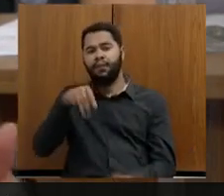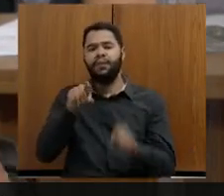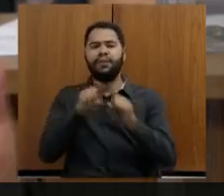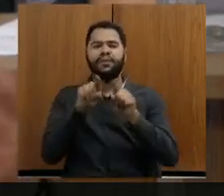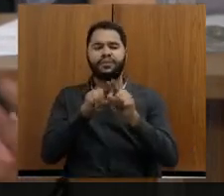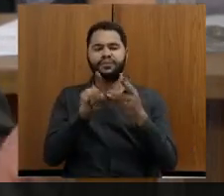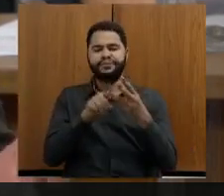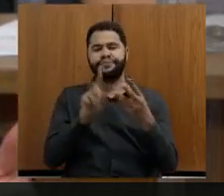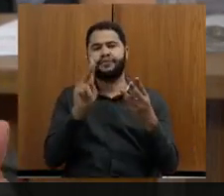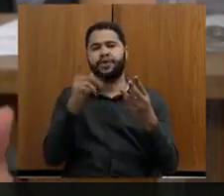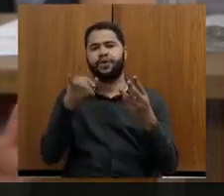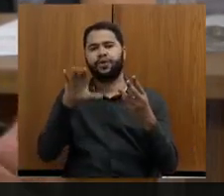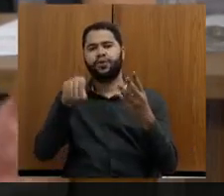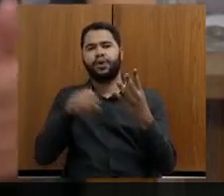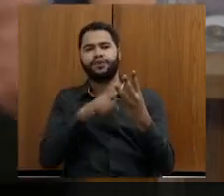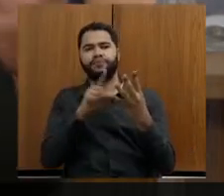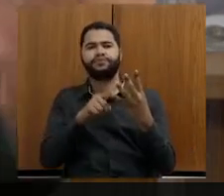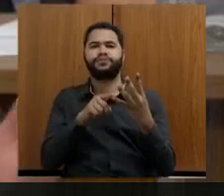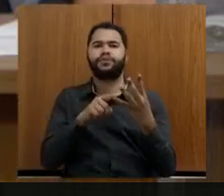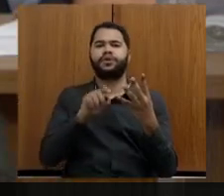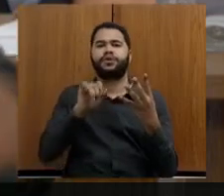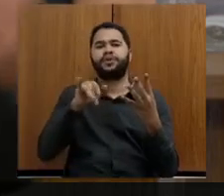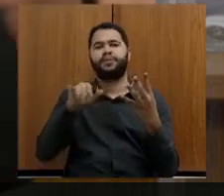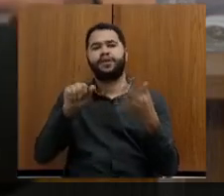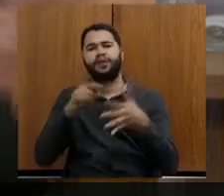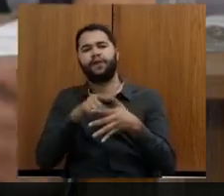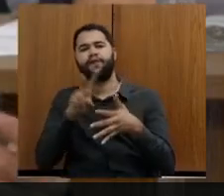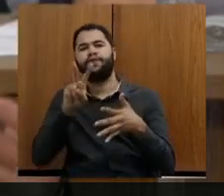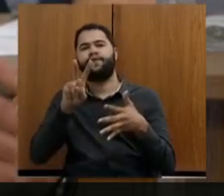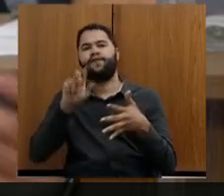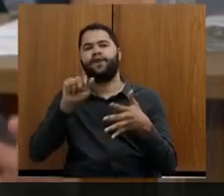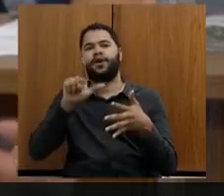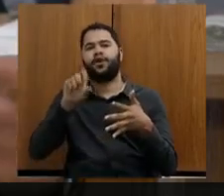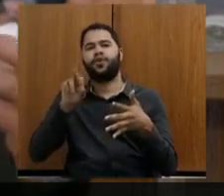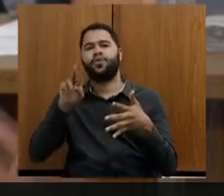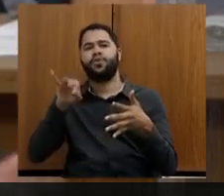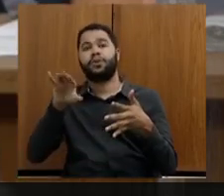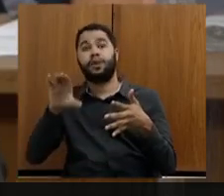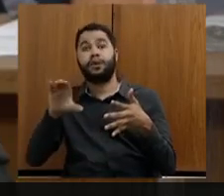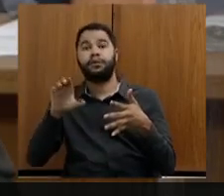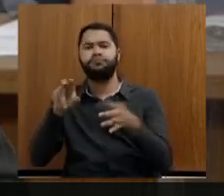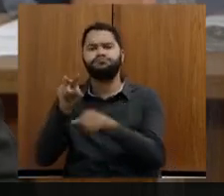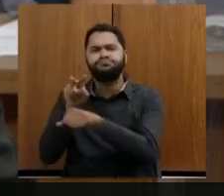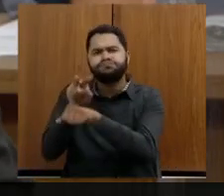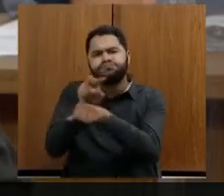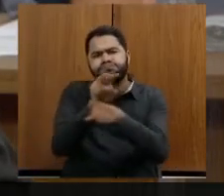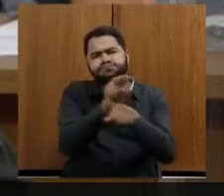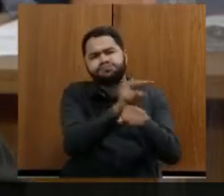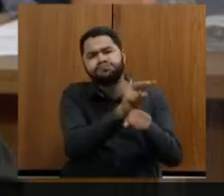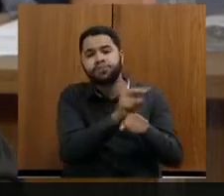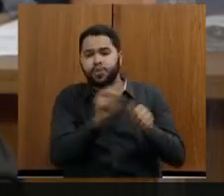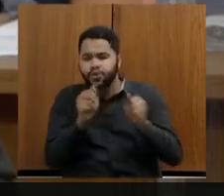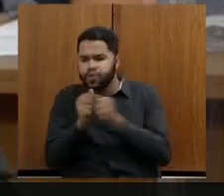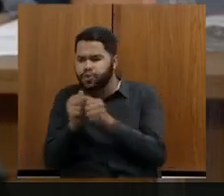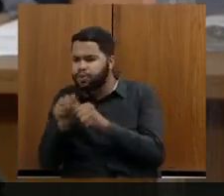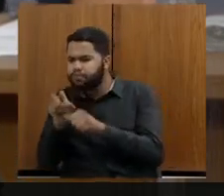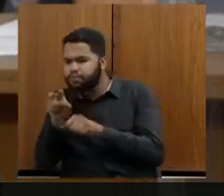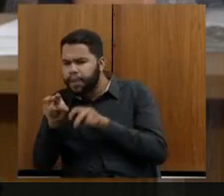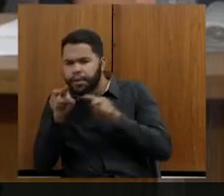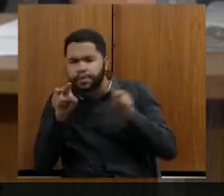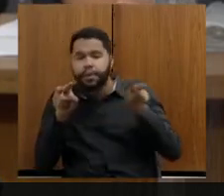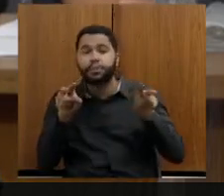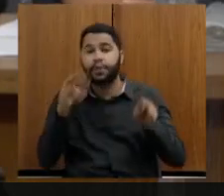Herculano da acelor mittal da m com dá valor aqui então nós fizemos fiscalizações conjuntas